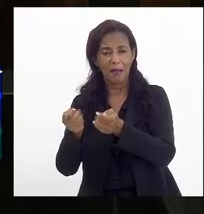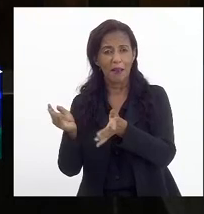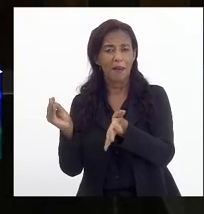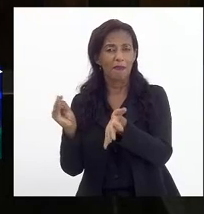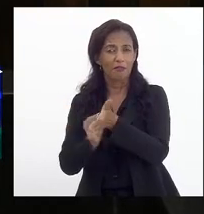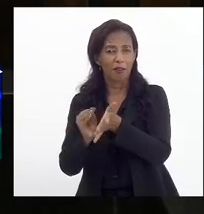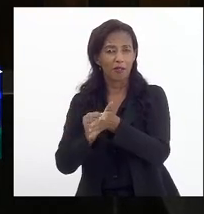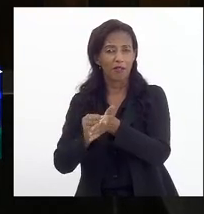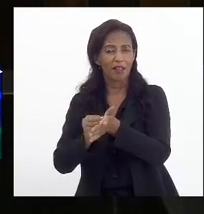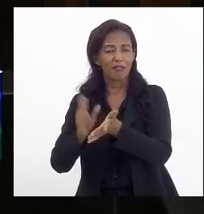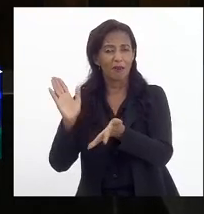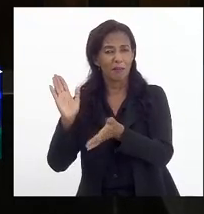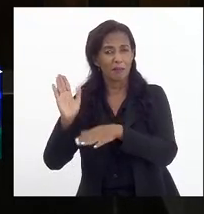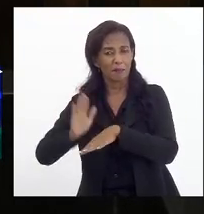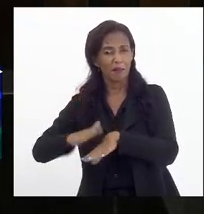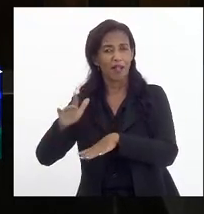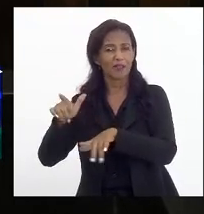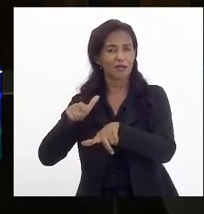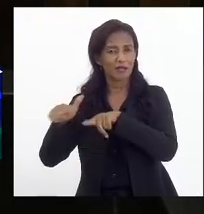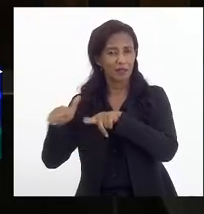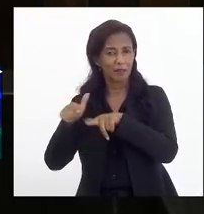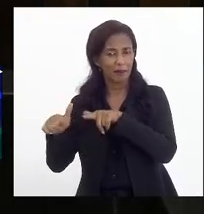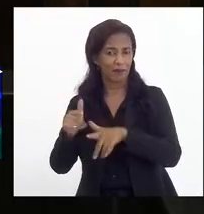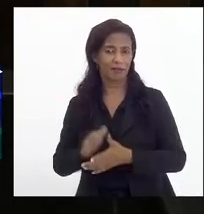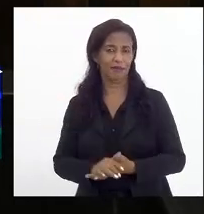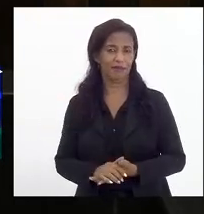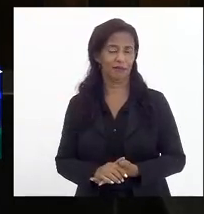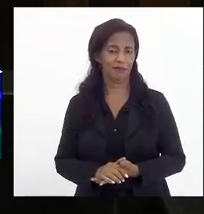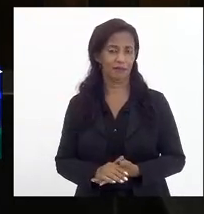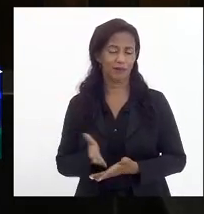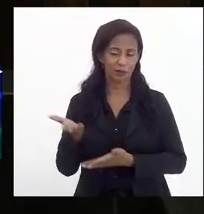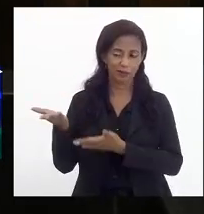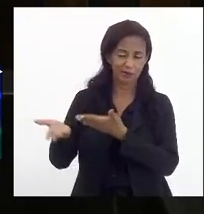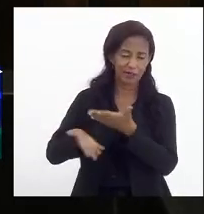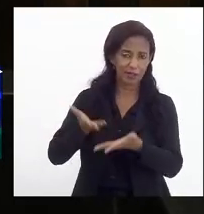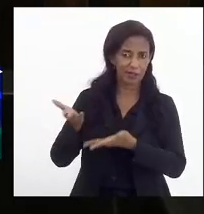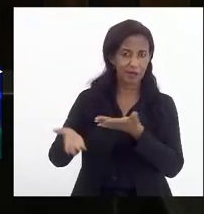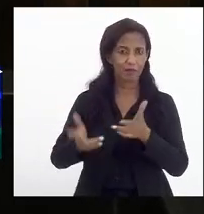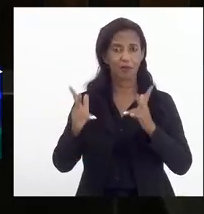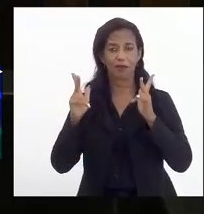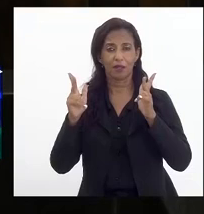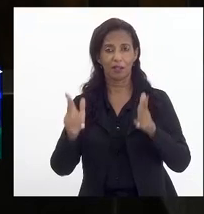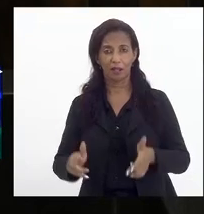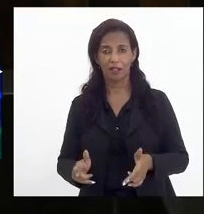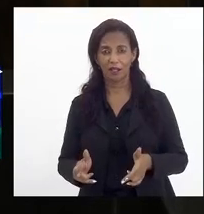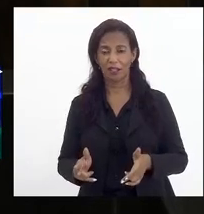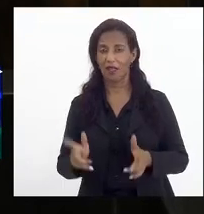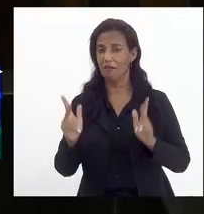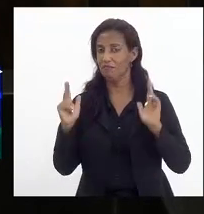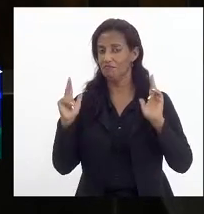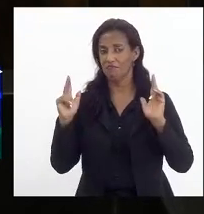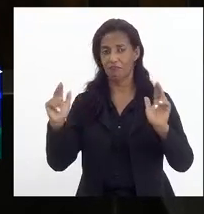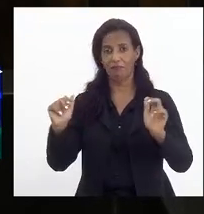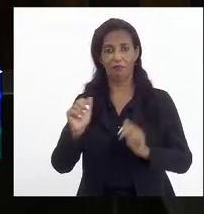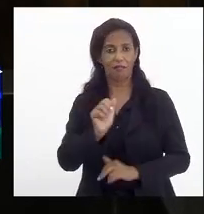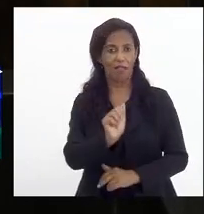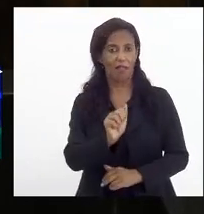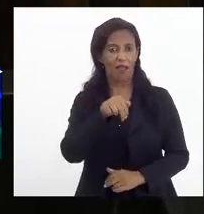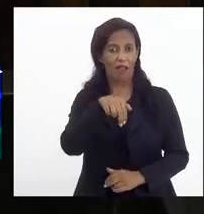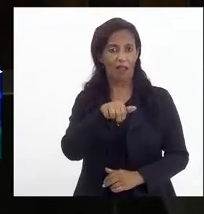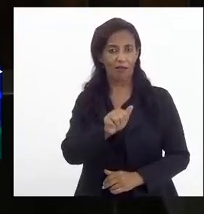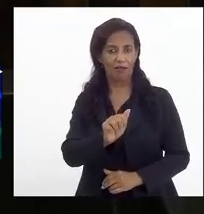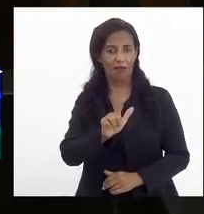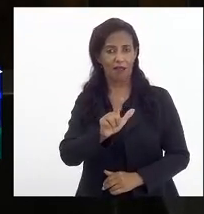e menos receitas interia e o tratamento aqui é análogo o